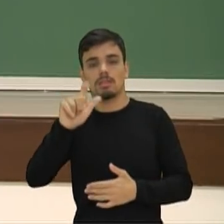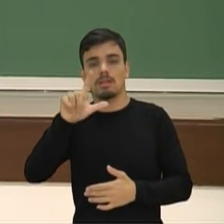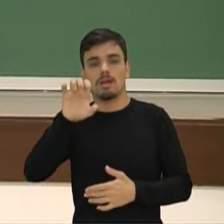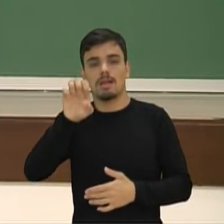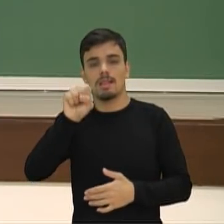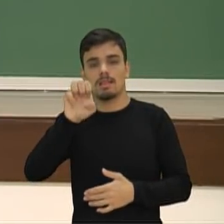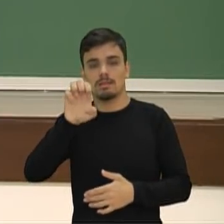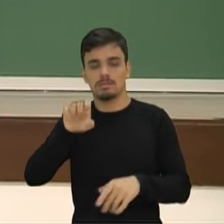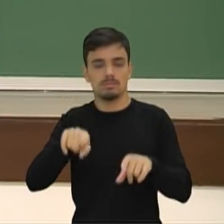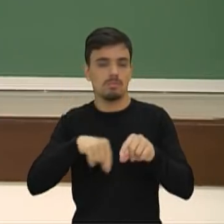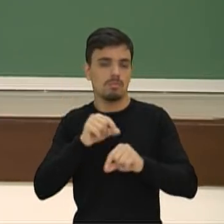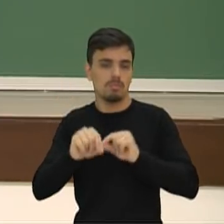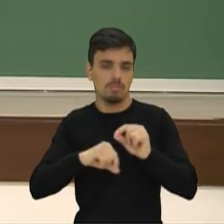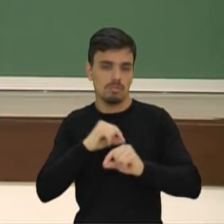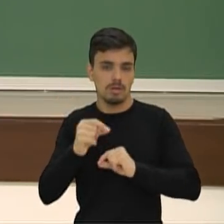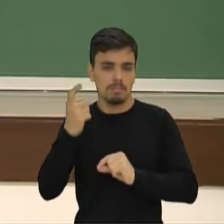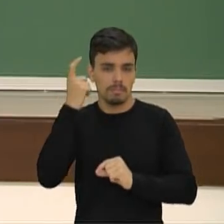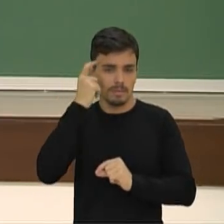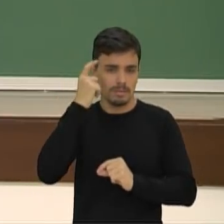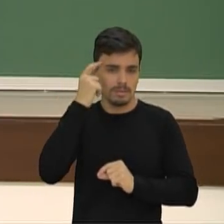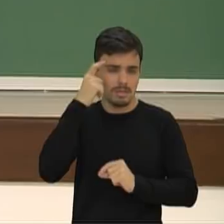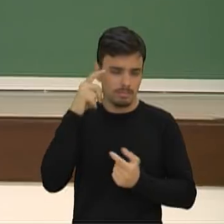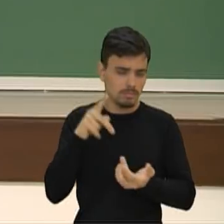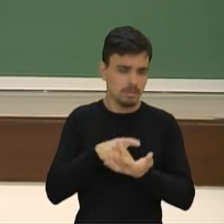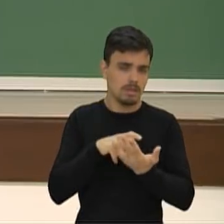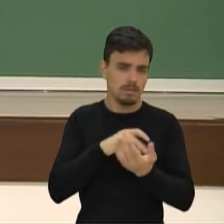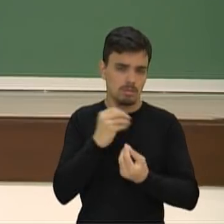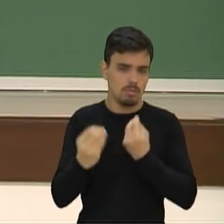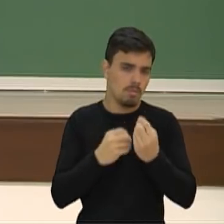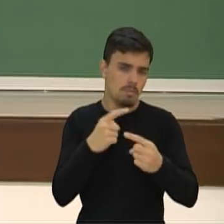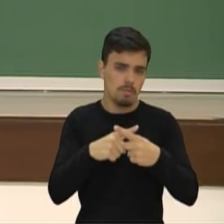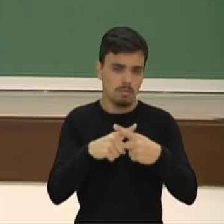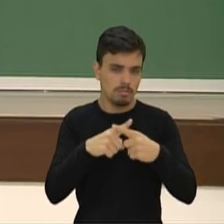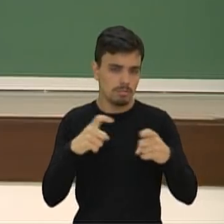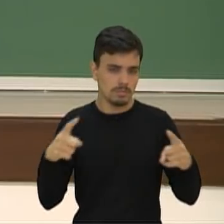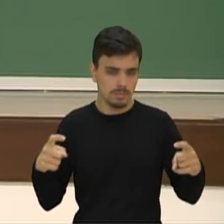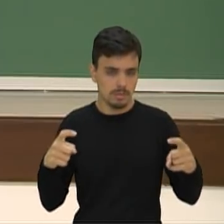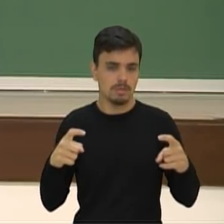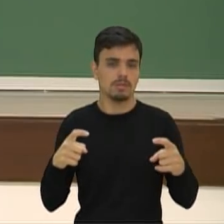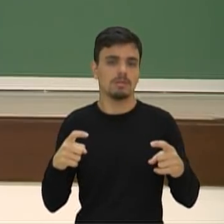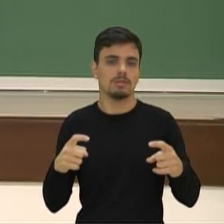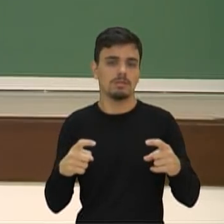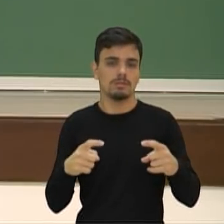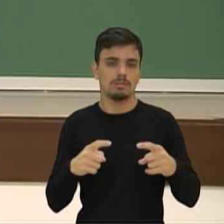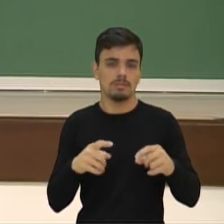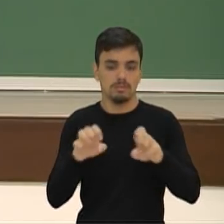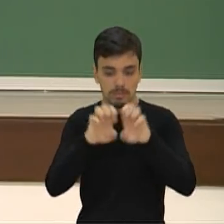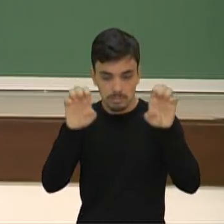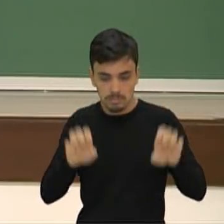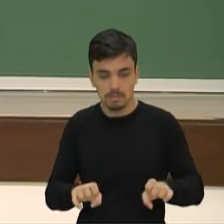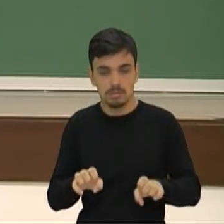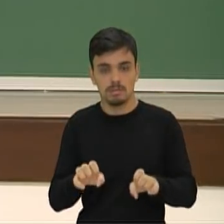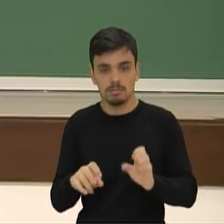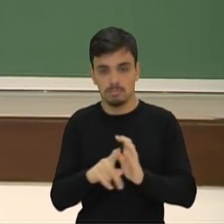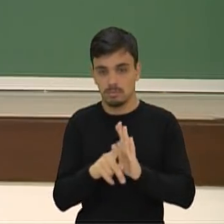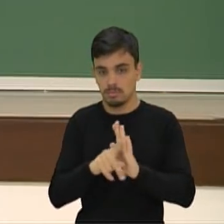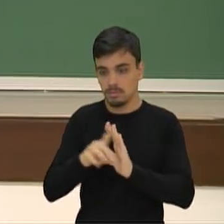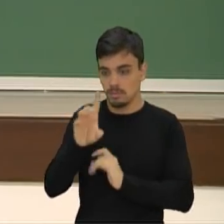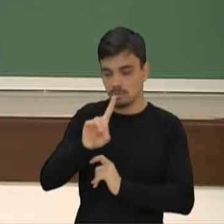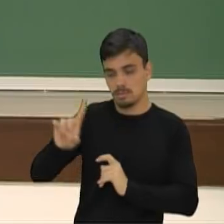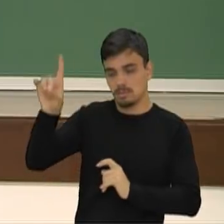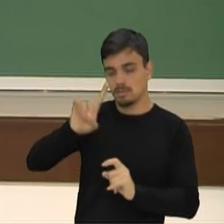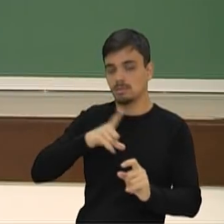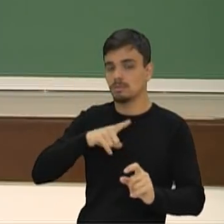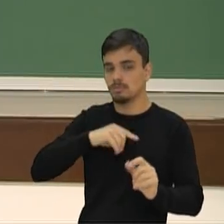racional, você avançou para o lado da ciência, ao invés de você estar trabalhando com a estruturação de deuses. E isso trouxe